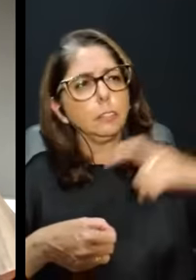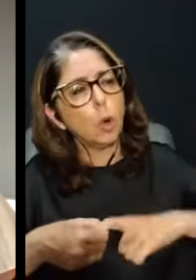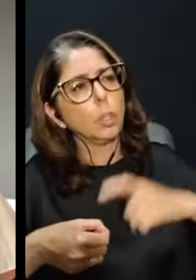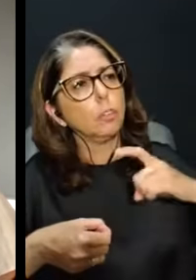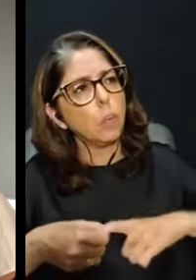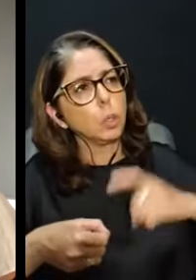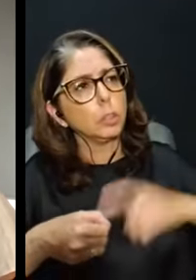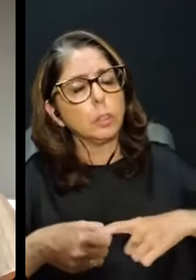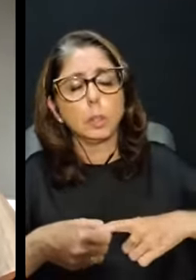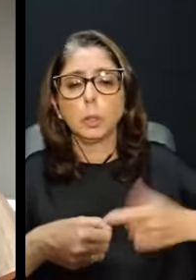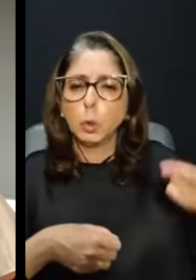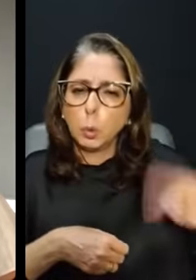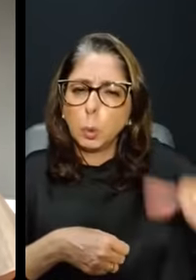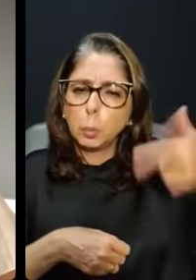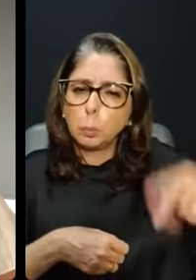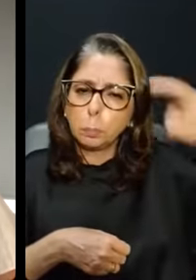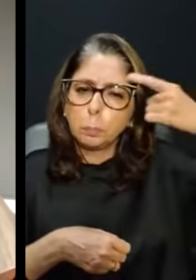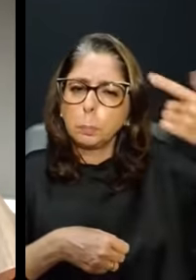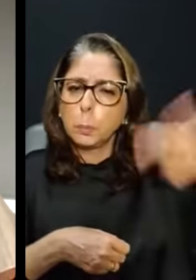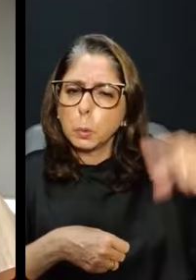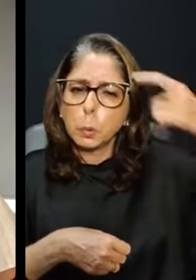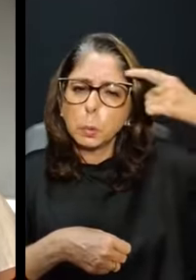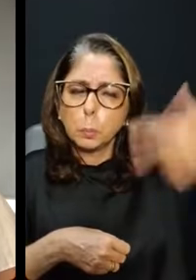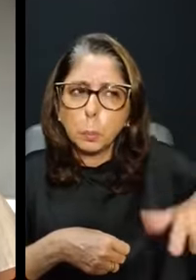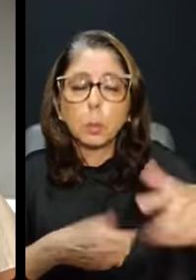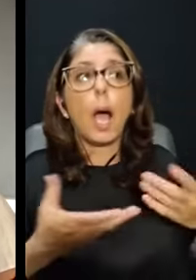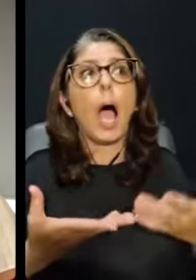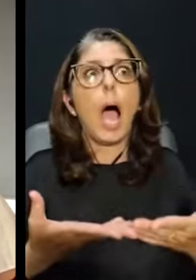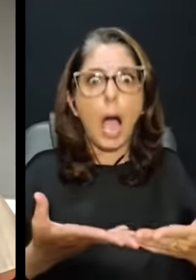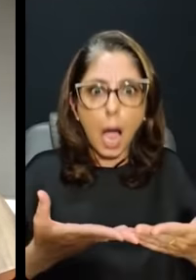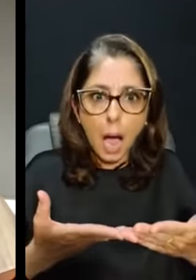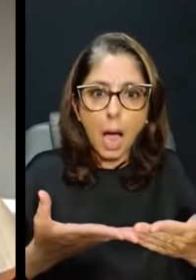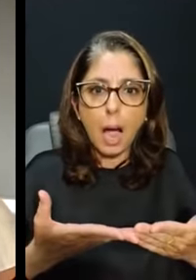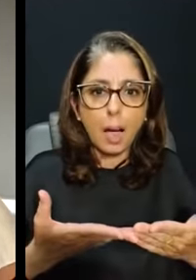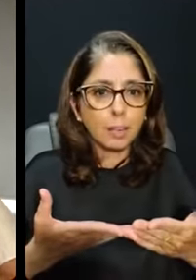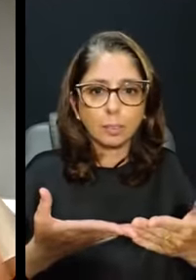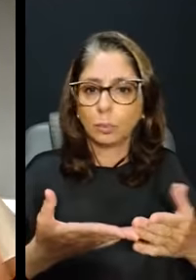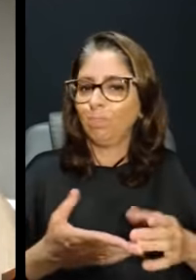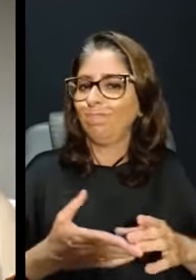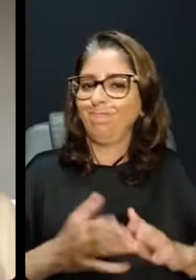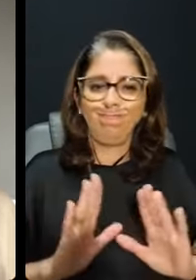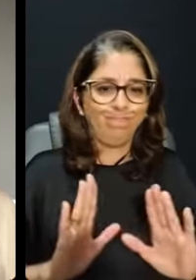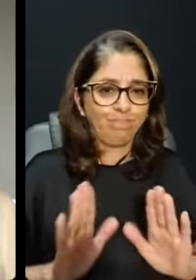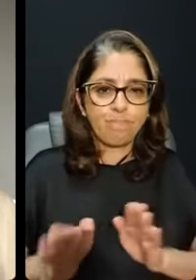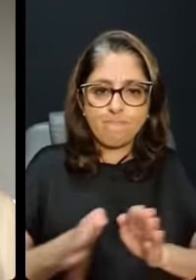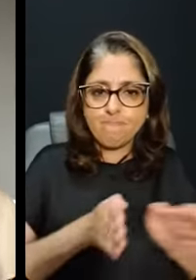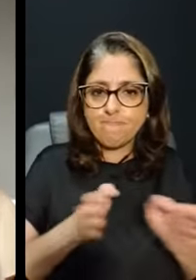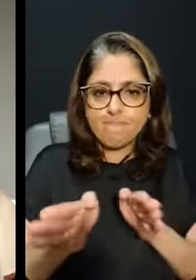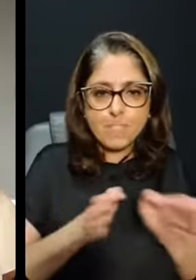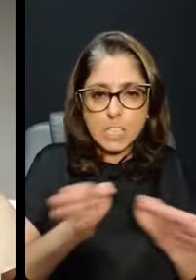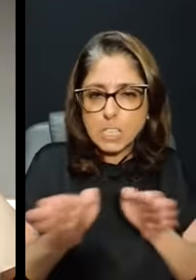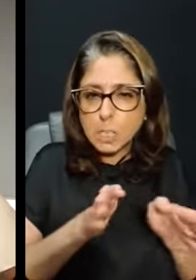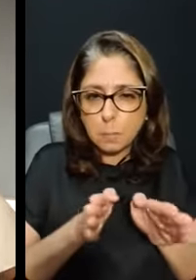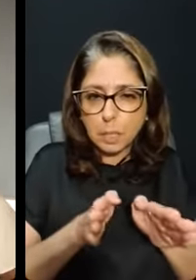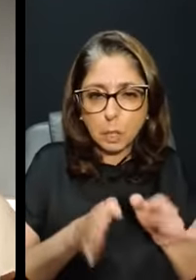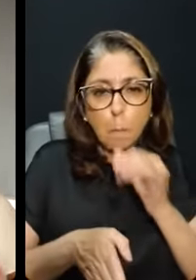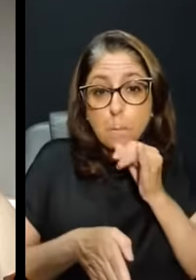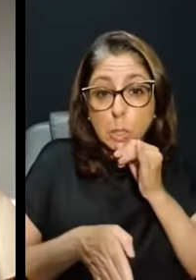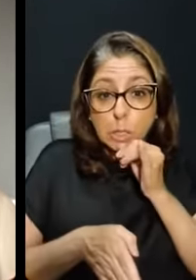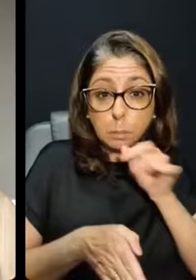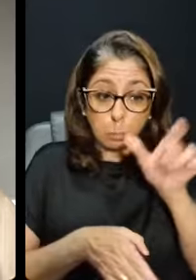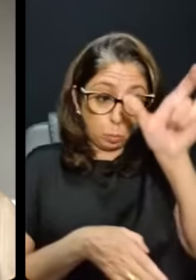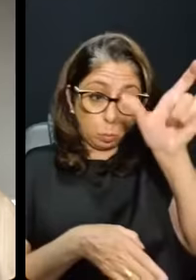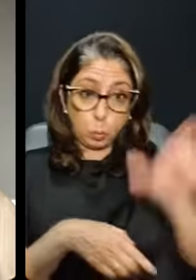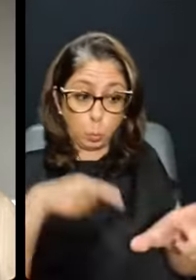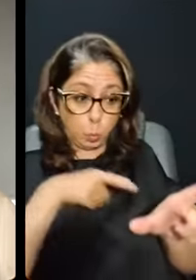vão além da acessibilidade física. Então, ter uma intérprete aqui hoje, tradutora,